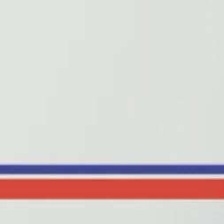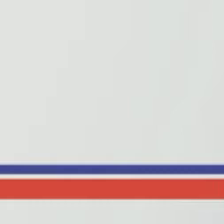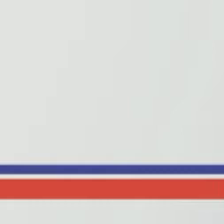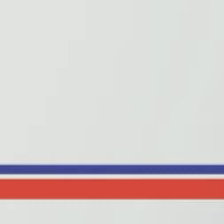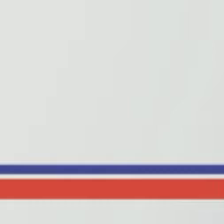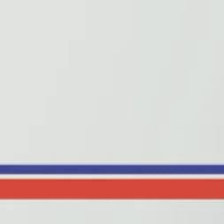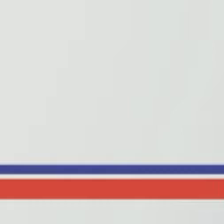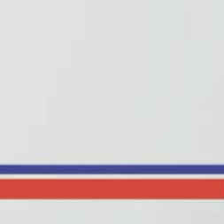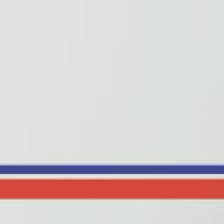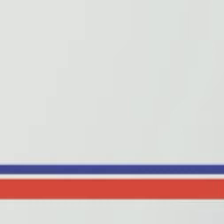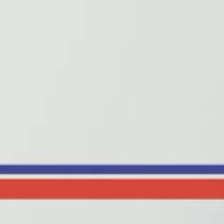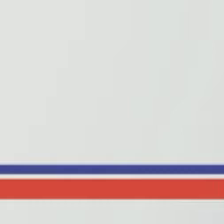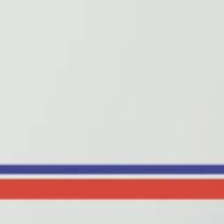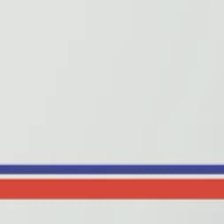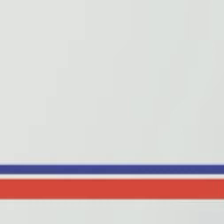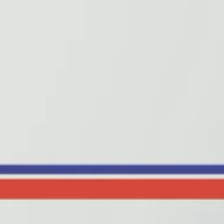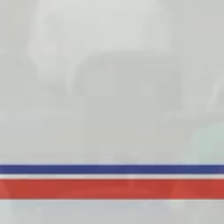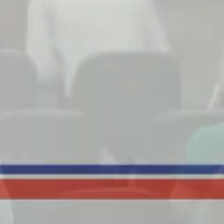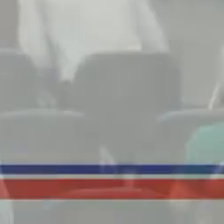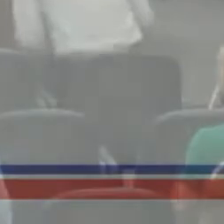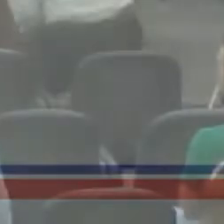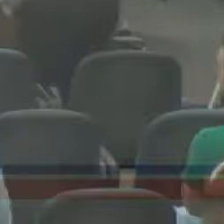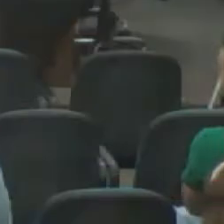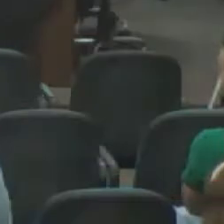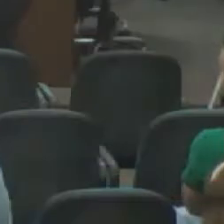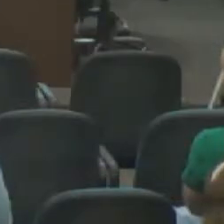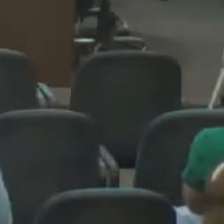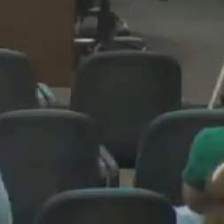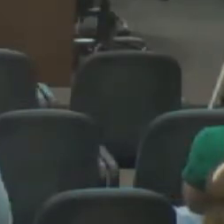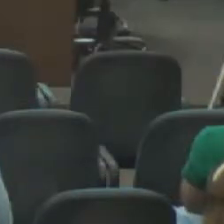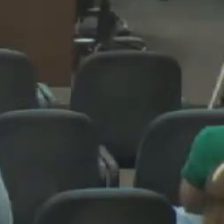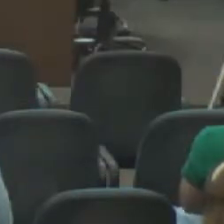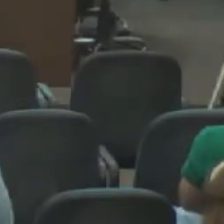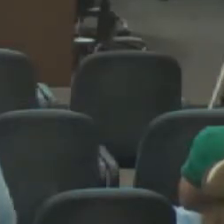Paraná, do dia 12 de março de 2018.